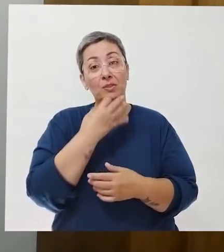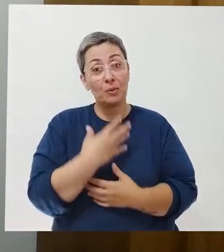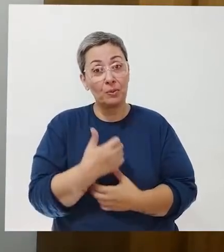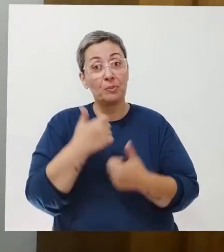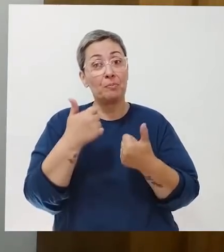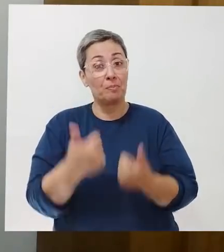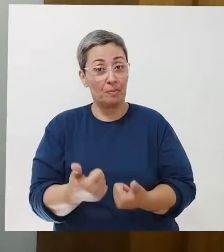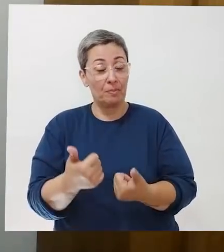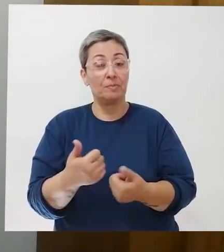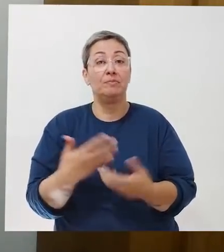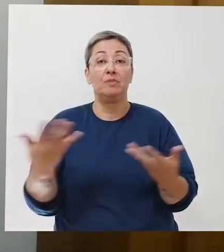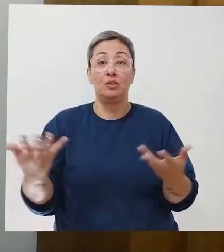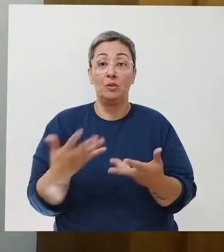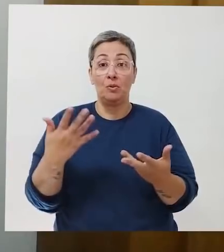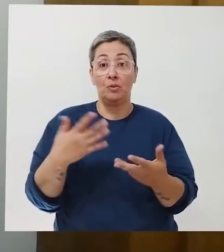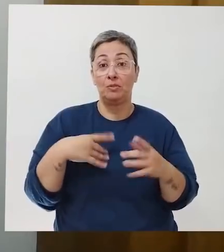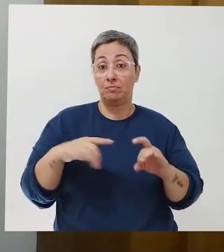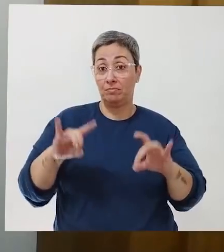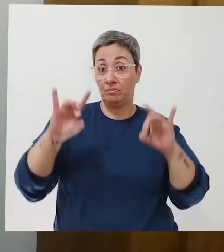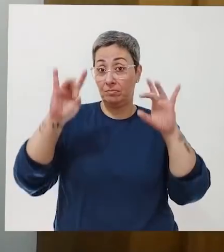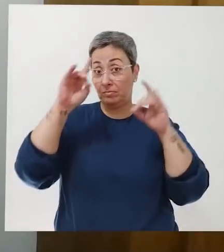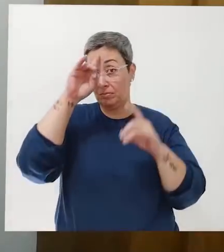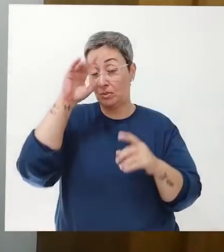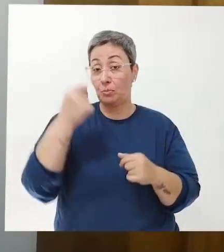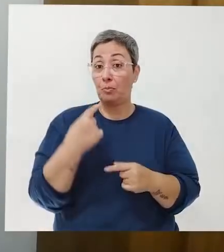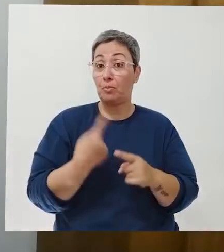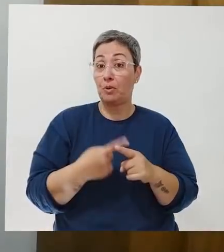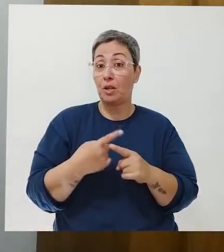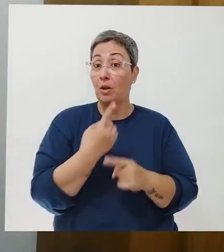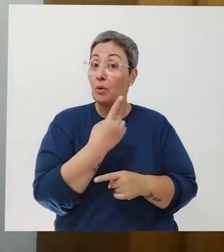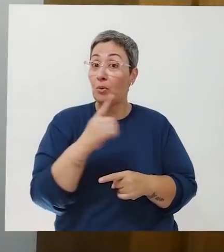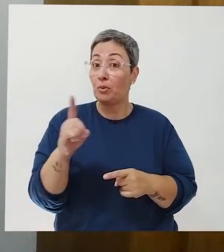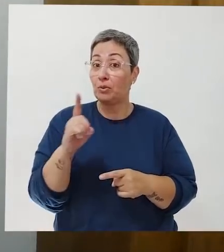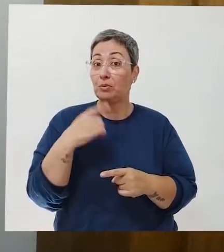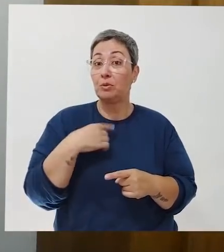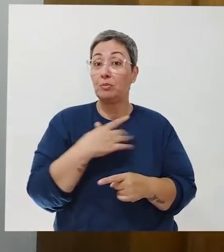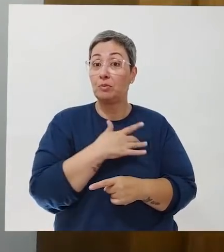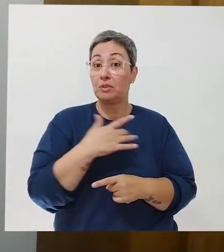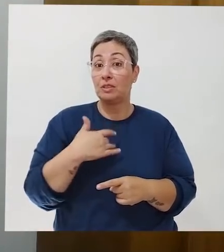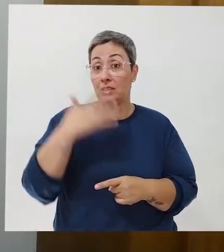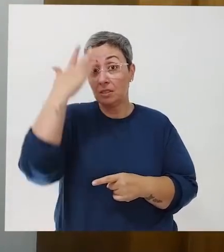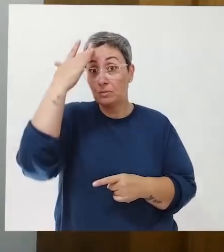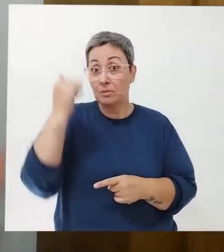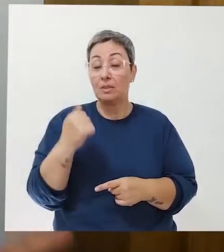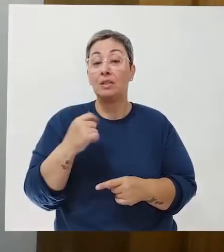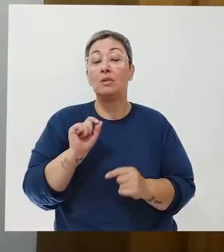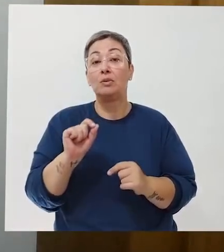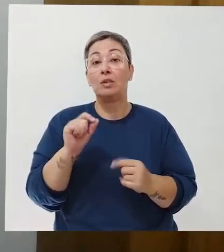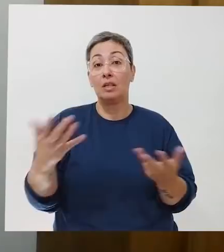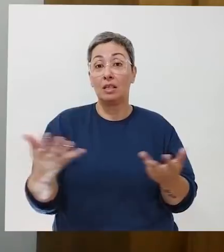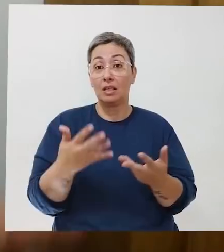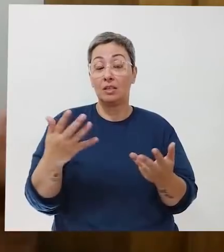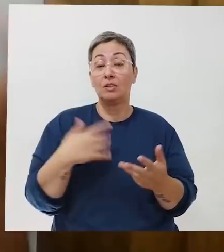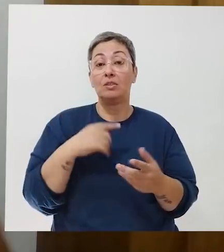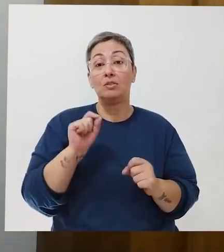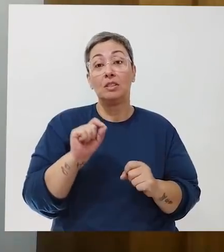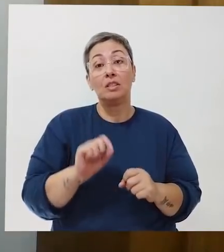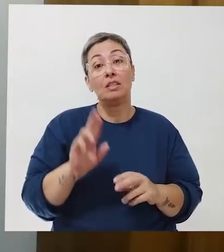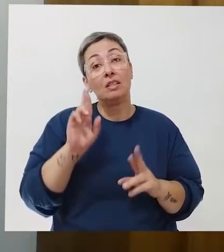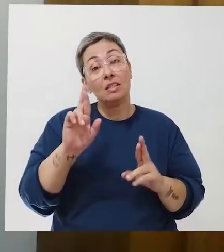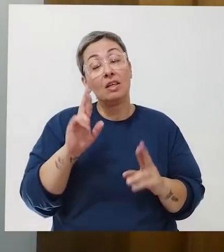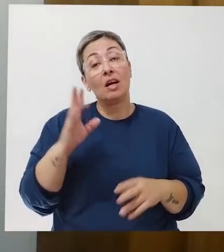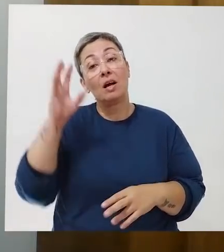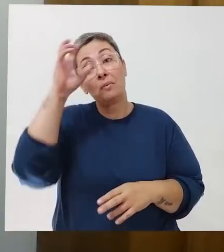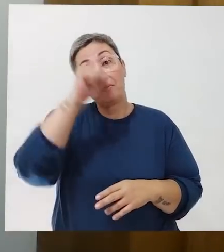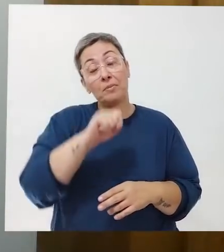ficar tudo bem. Hoje é um dia muito especial porque é o nosso último Você Saber a Saúde desse ano. E assim como eu espero que vocês